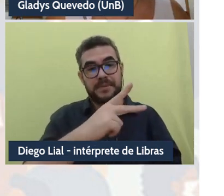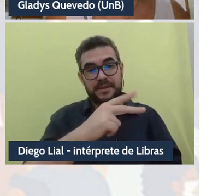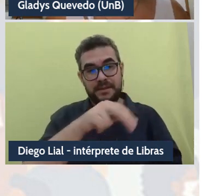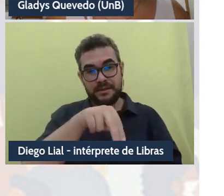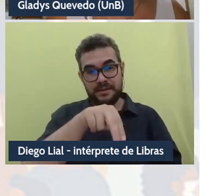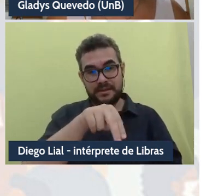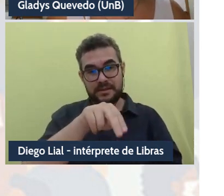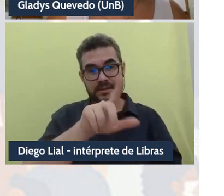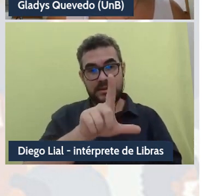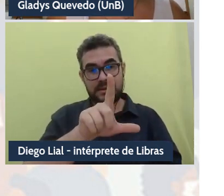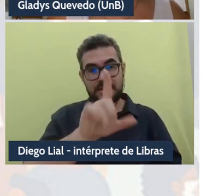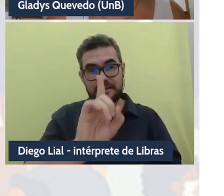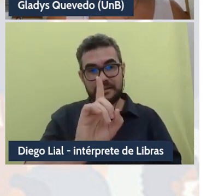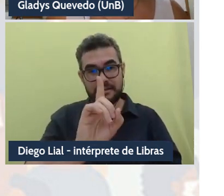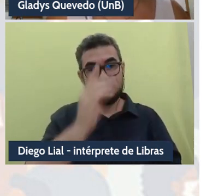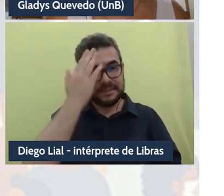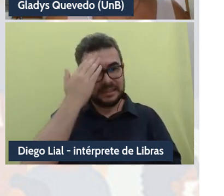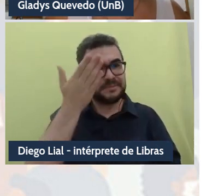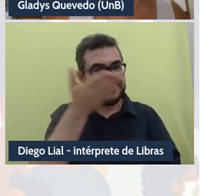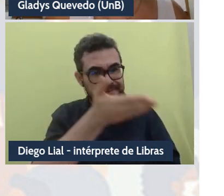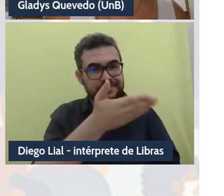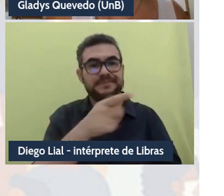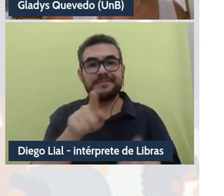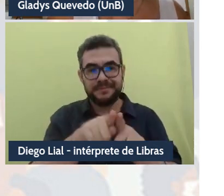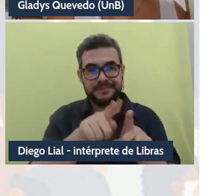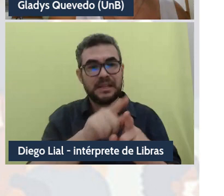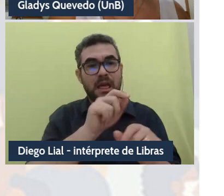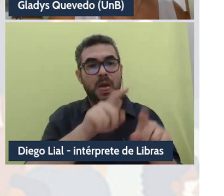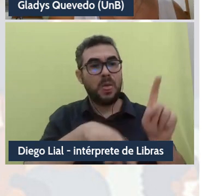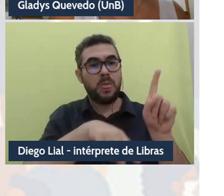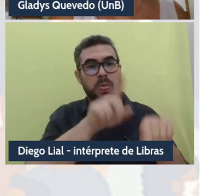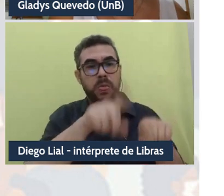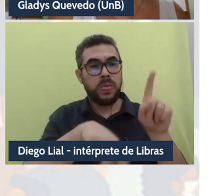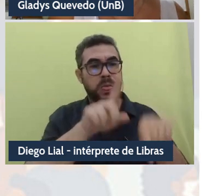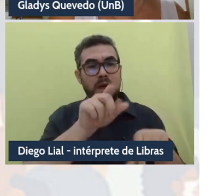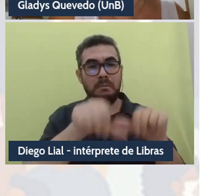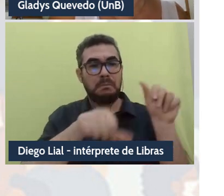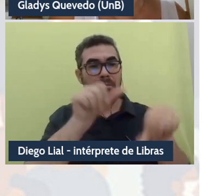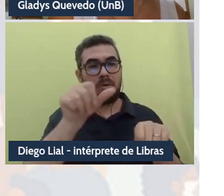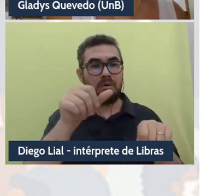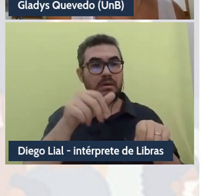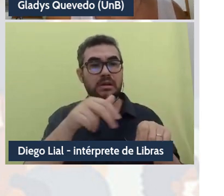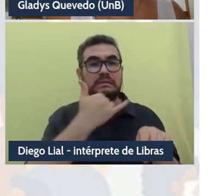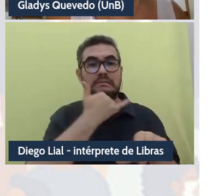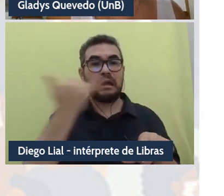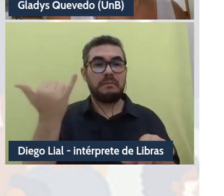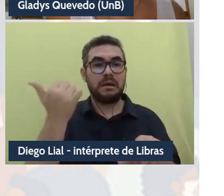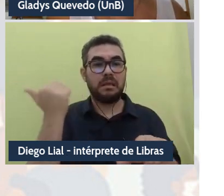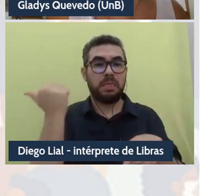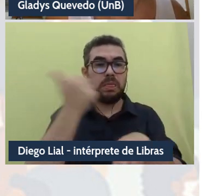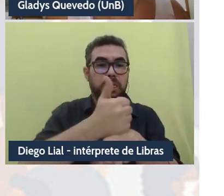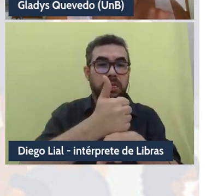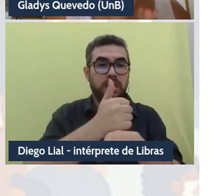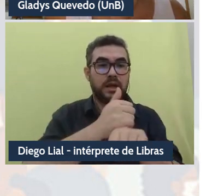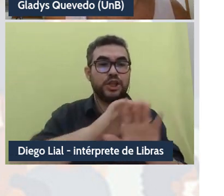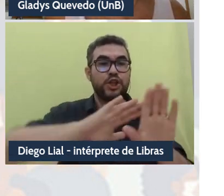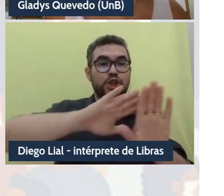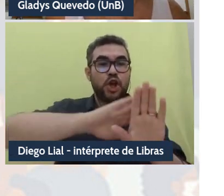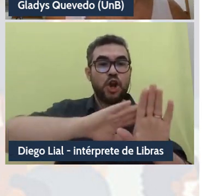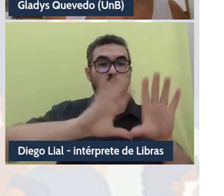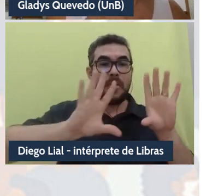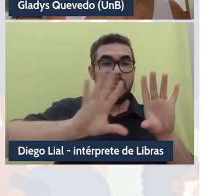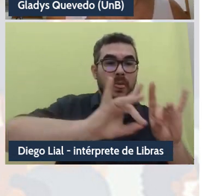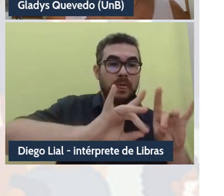às variações ideológicas, em vez de estar, sim, a serviço da educação, de fato, fica